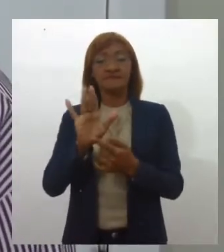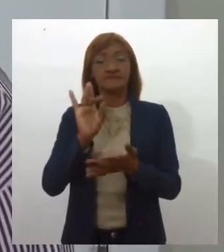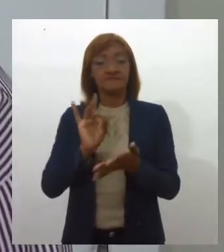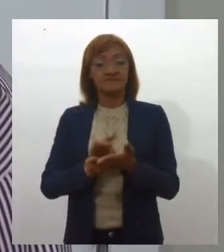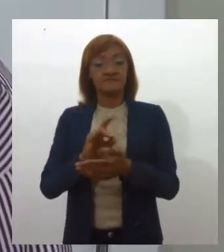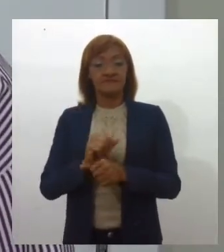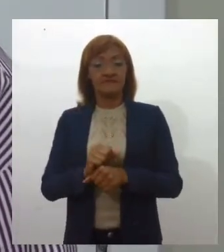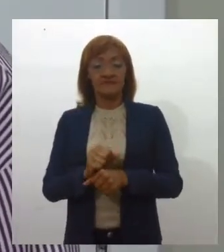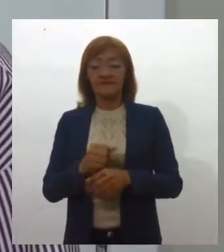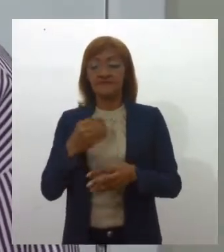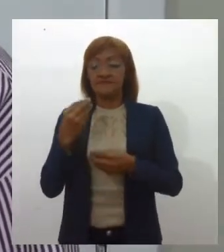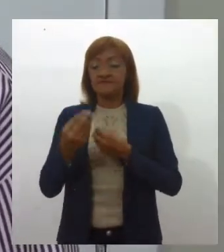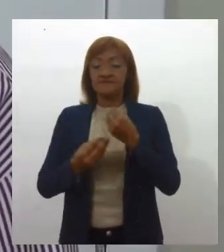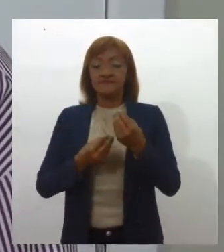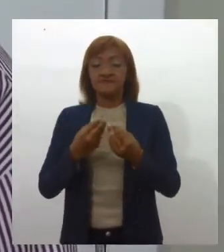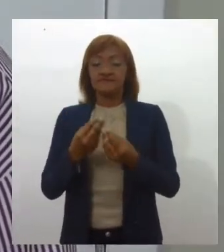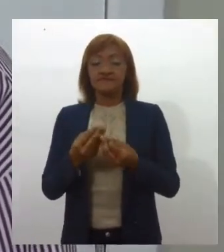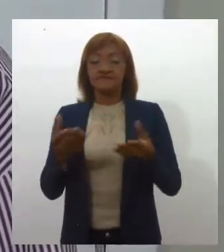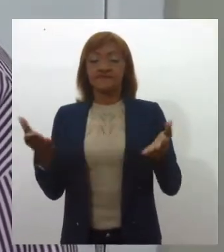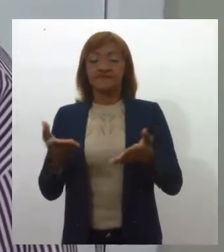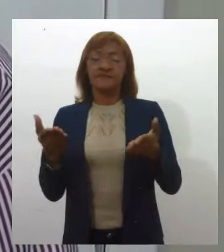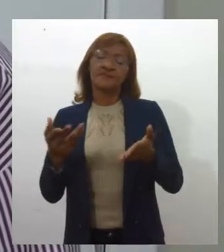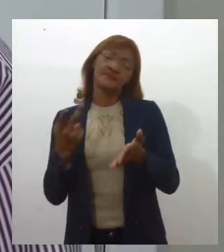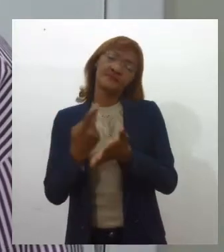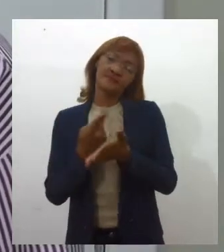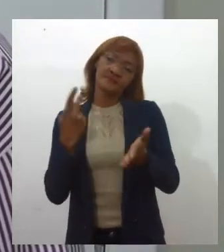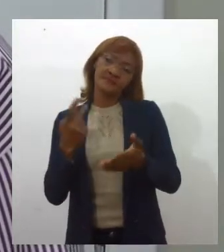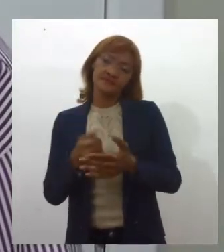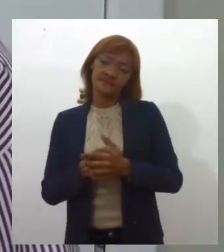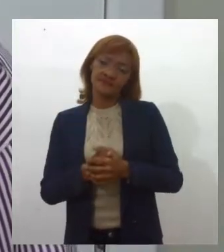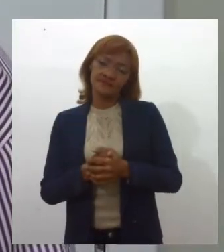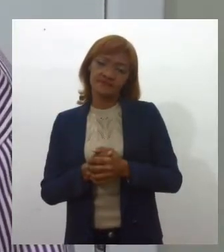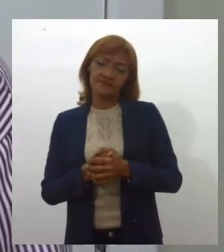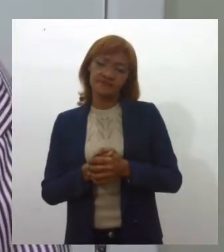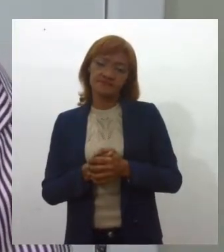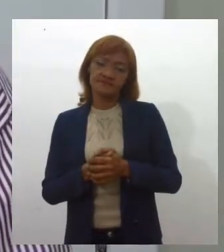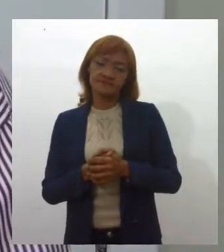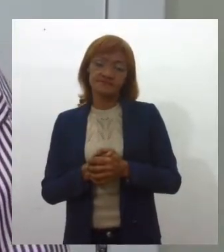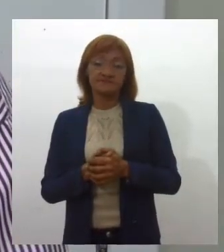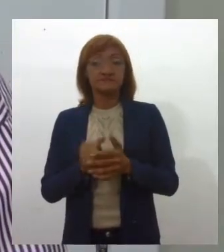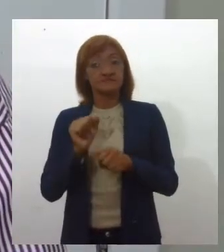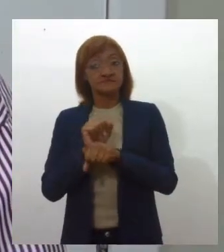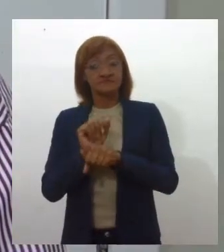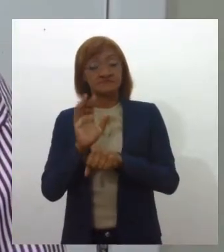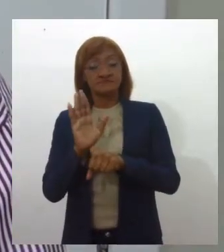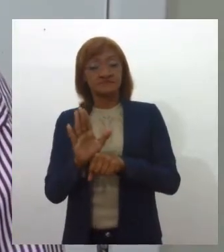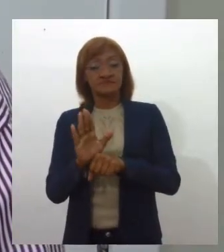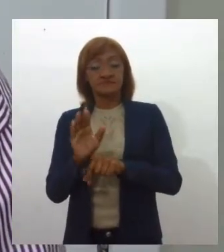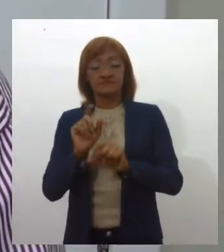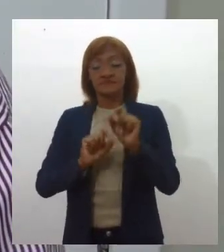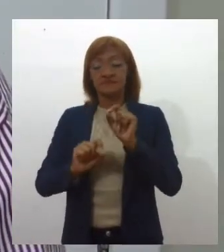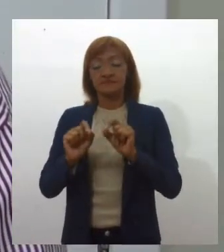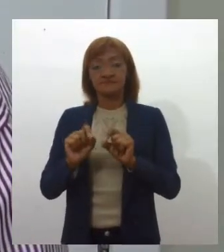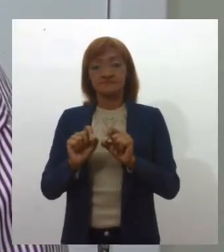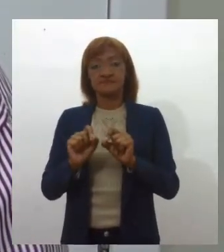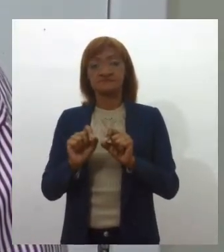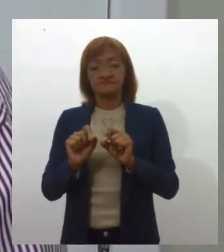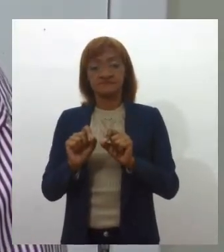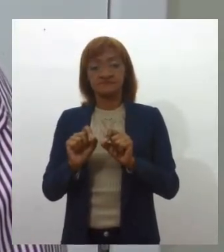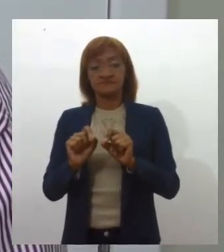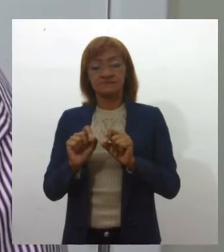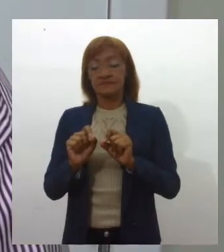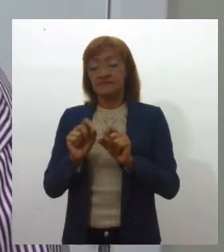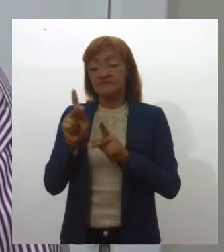como é a coisa e como poderá ser. Vamos ver até onde ele pode chegar para os mais